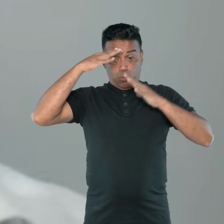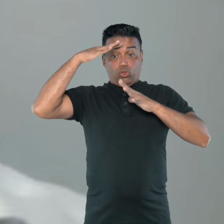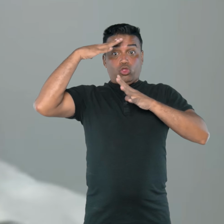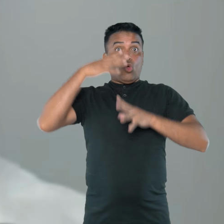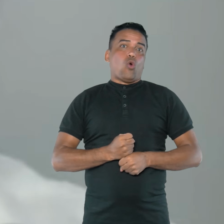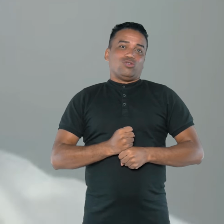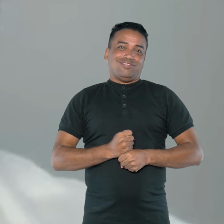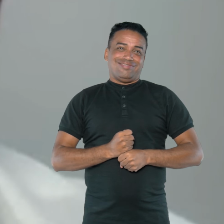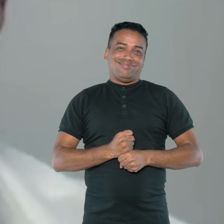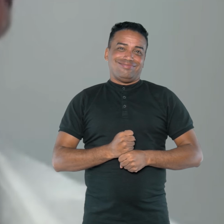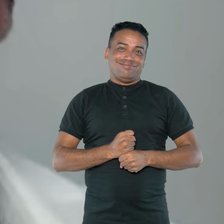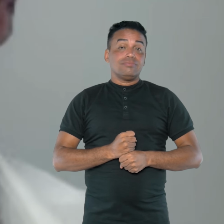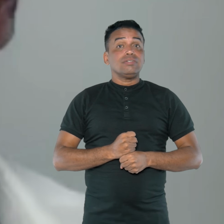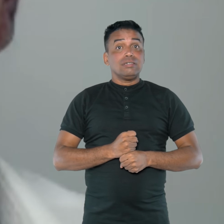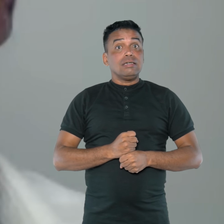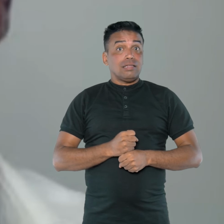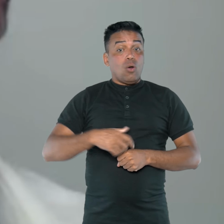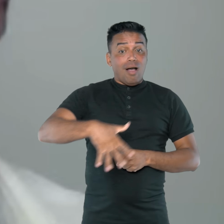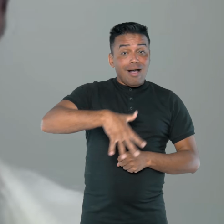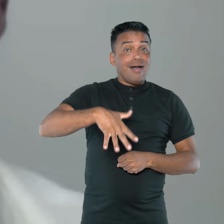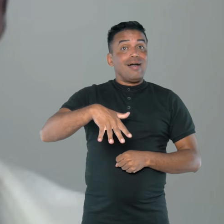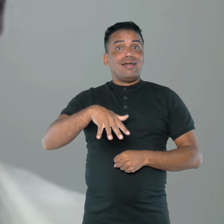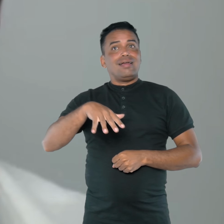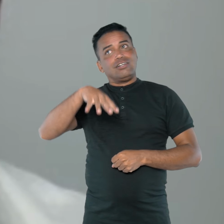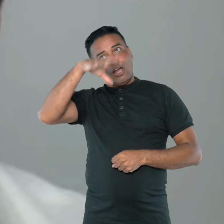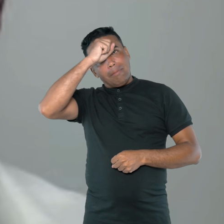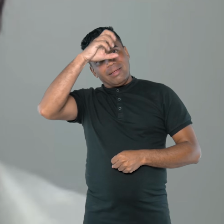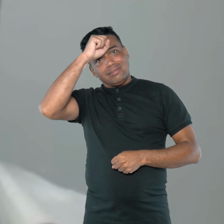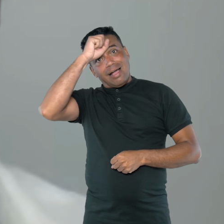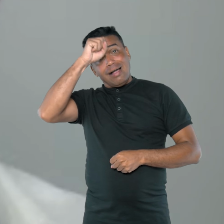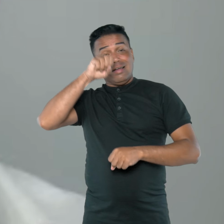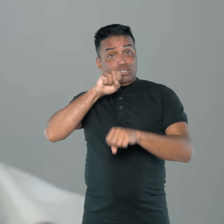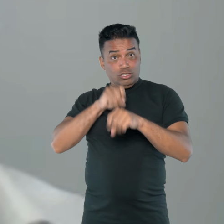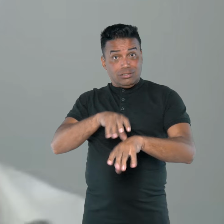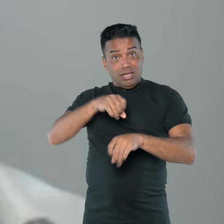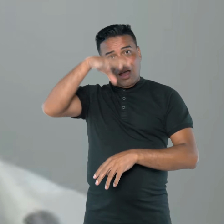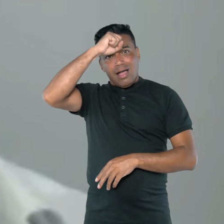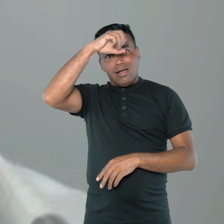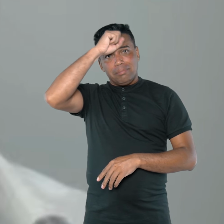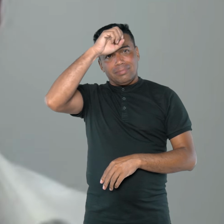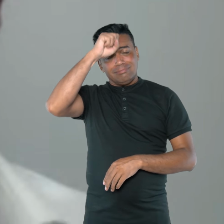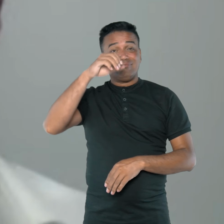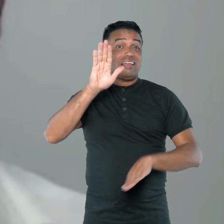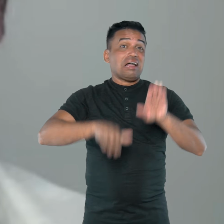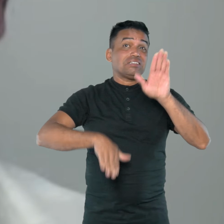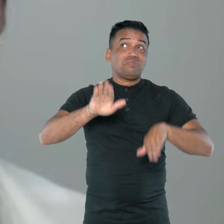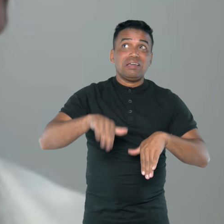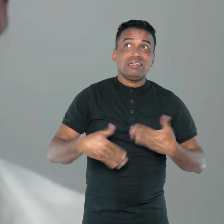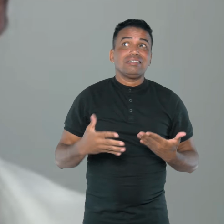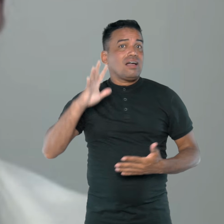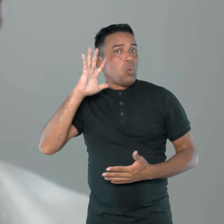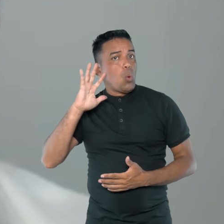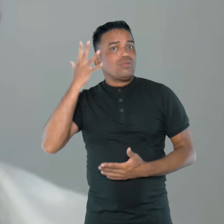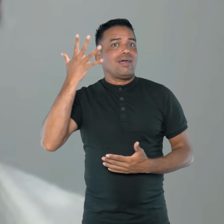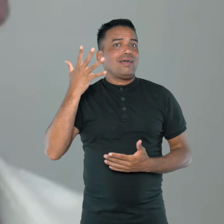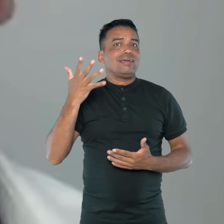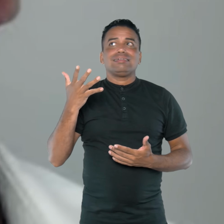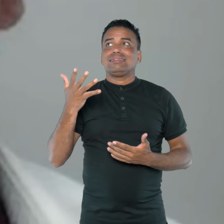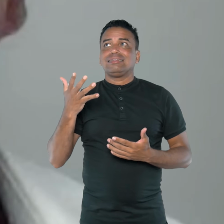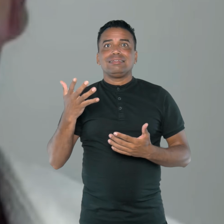né? E esses aprendizagens, essas aprendizagens, né? Muitas vezes elas ocorrem também do